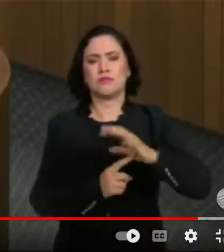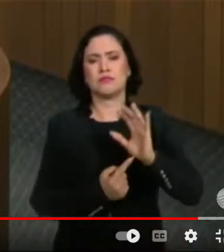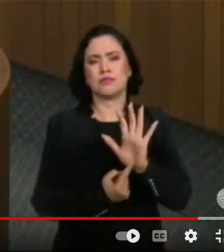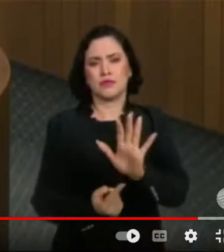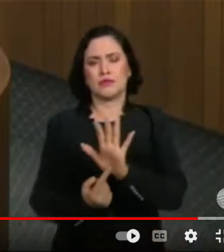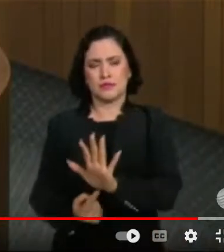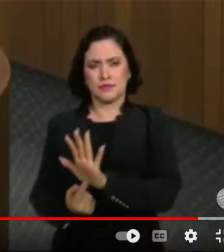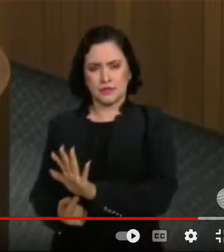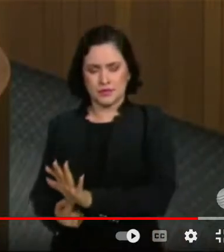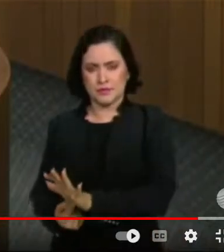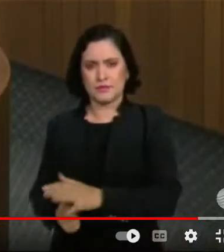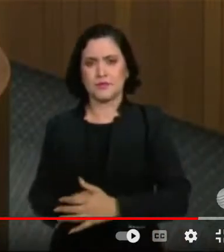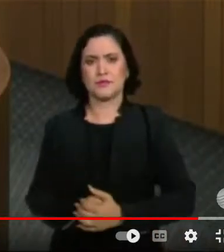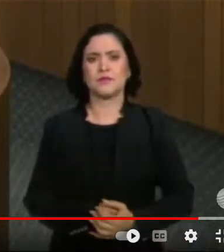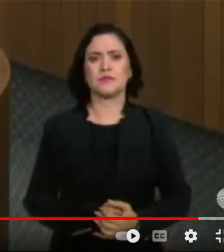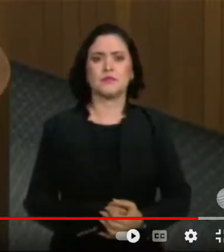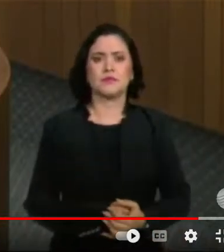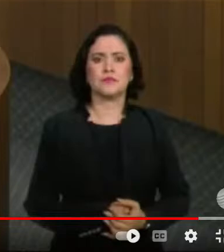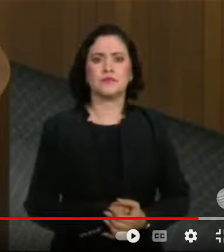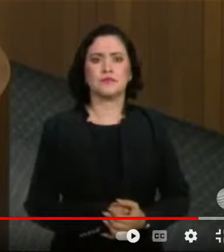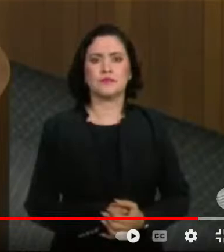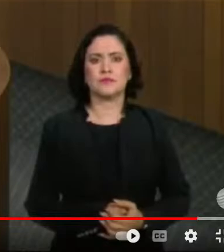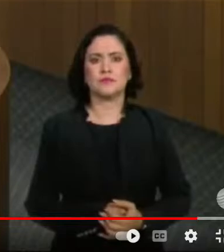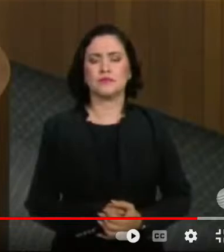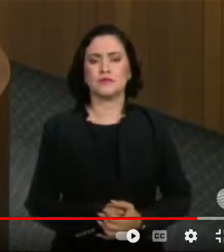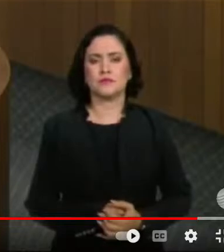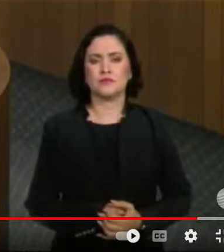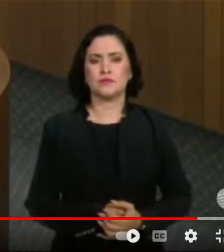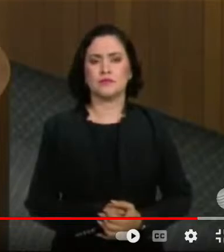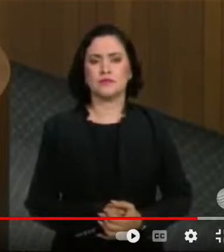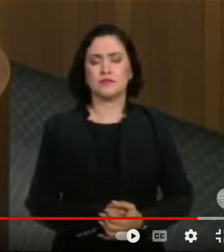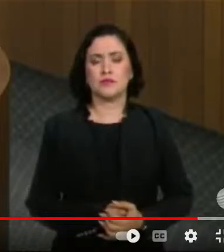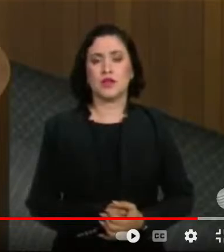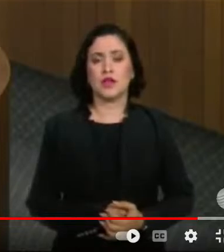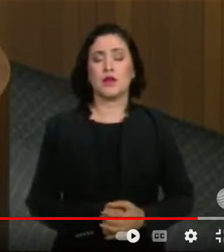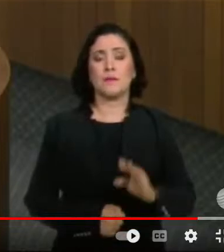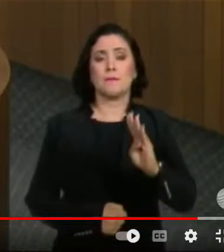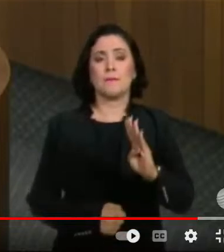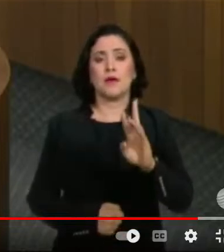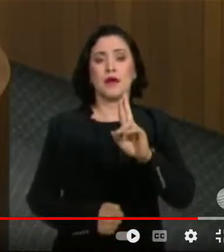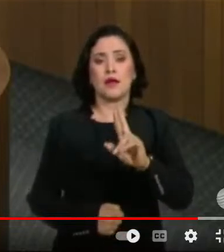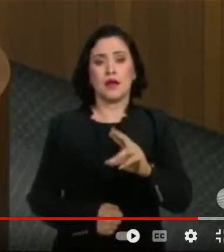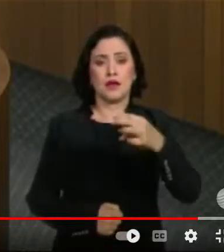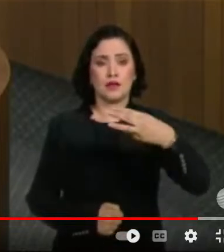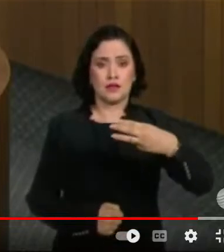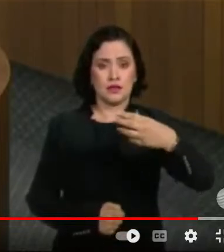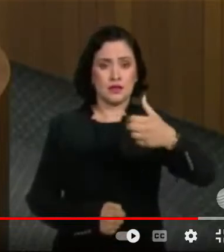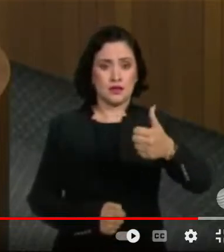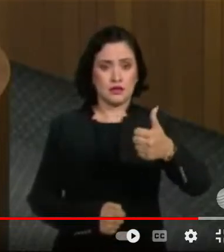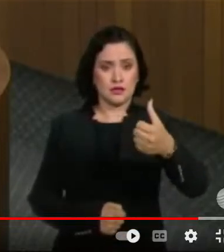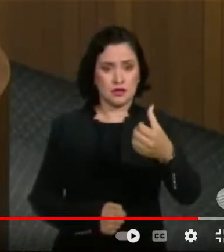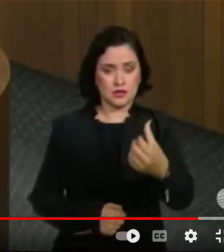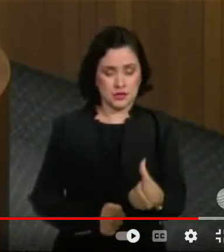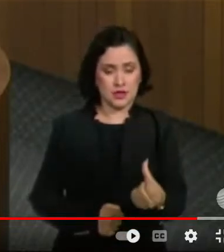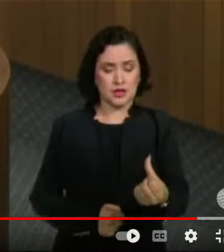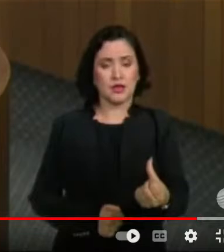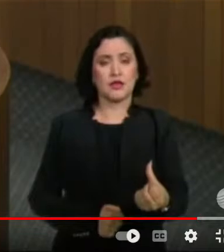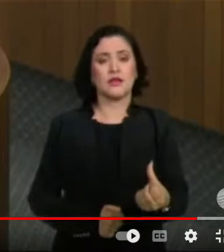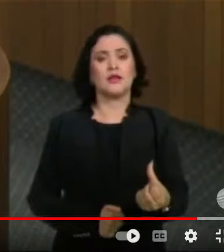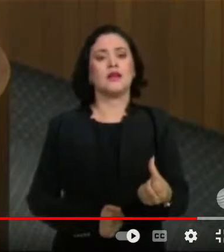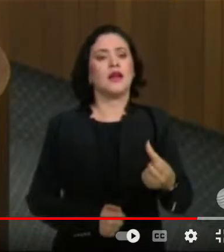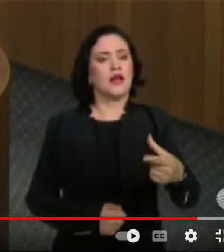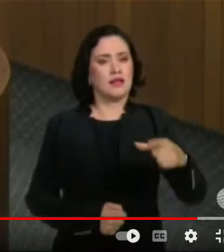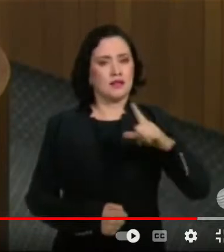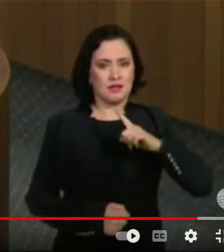Bacabal está cedendo uma área na BR-316, uma área importante, grandiosa, aonde será construída